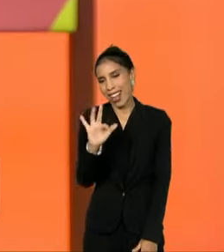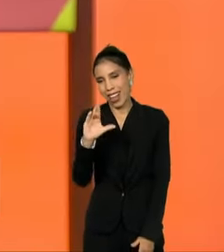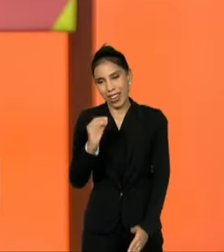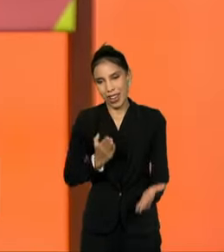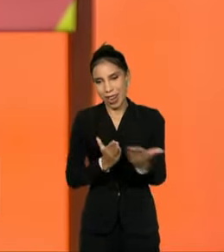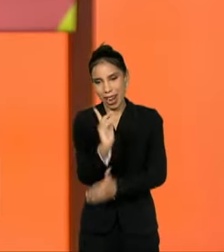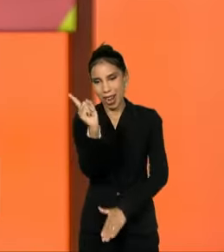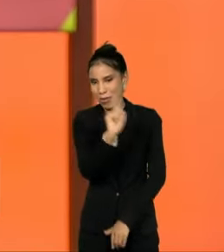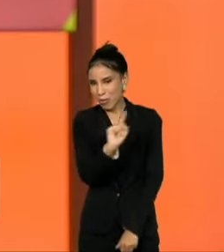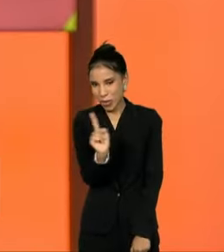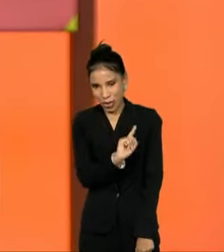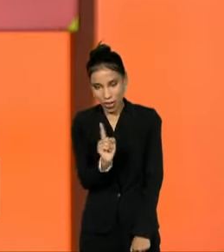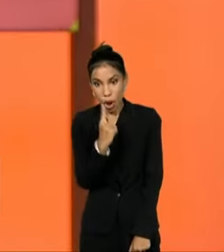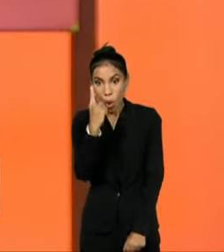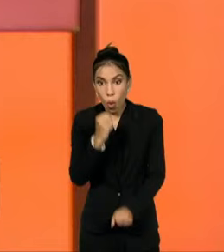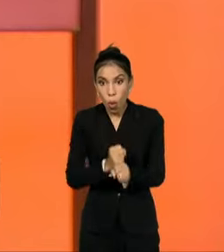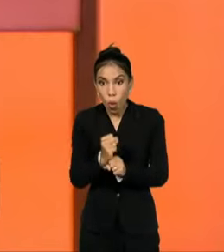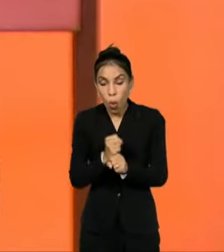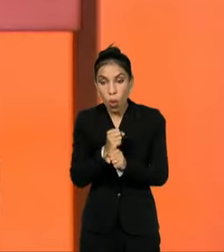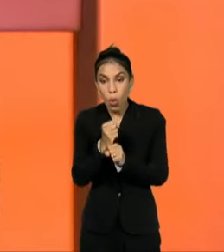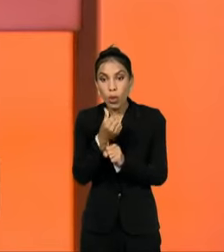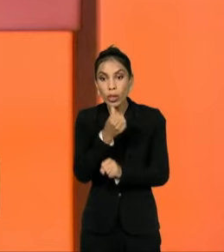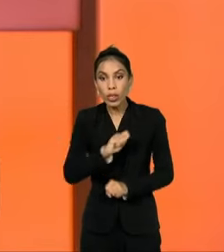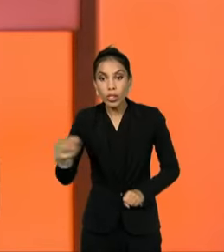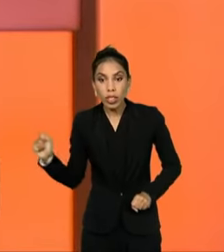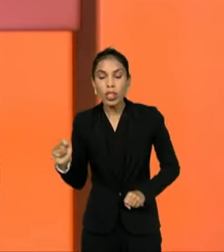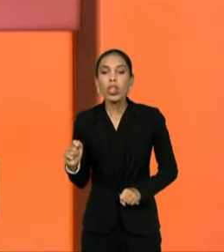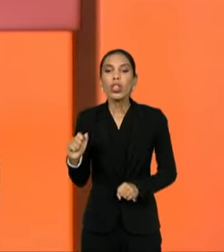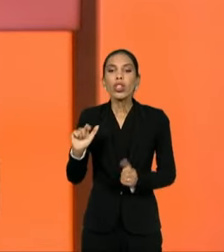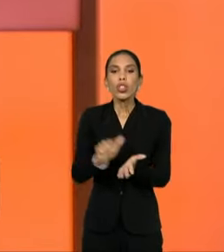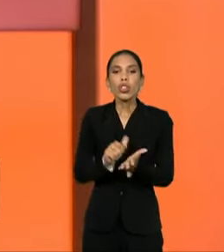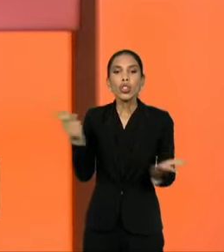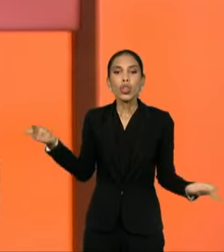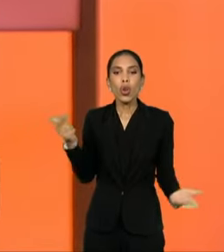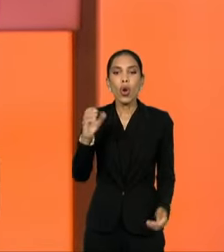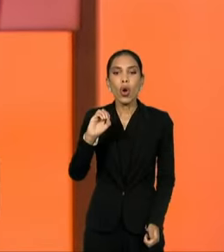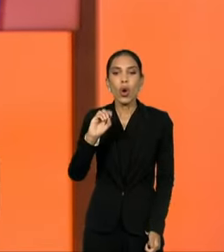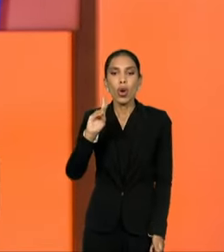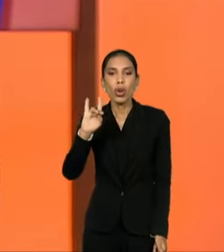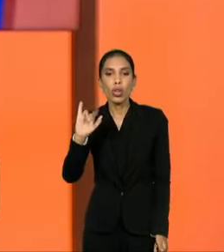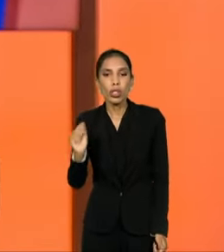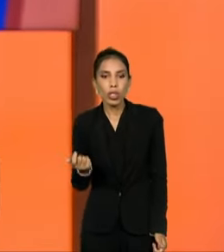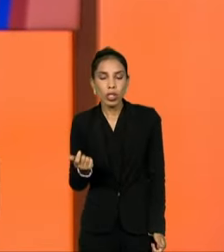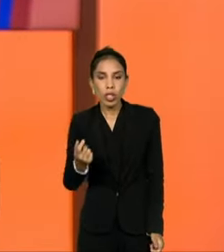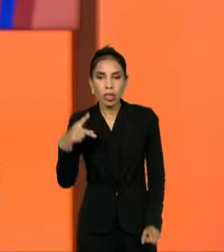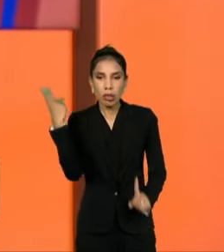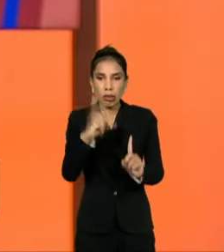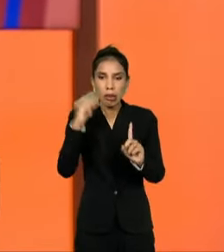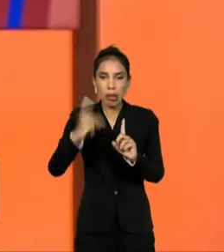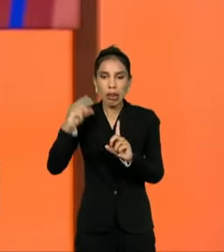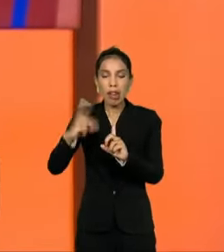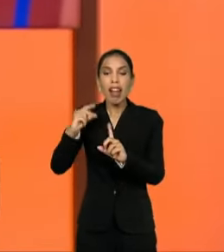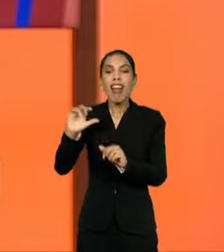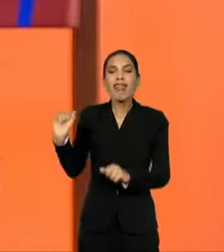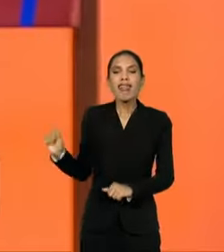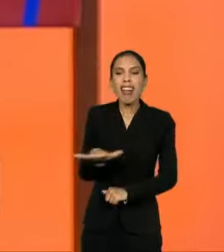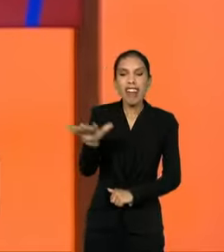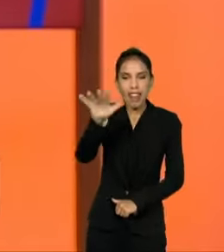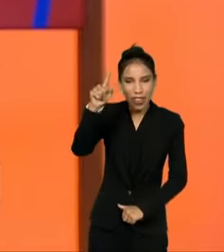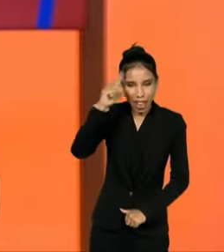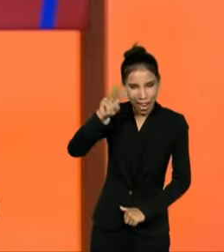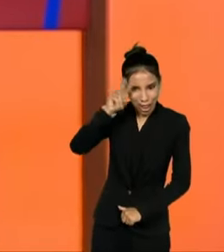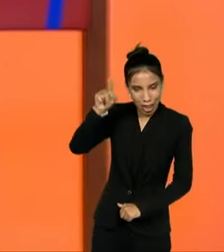Então, ficou um ano e meio. Até que os jornalistas do jornal O Dia, vocês vão lembrar disso, foram barbaramente torturados na favela do Batan. Me